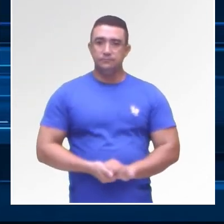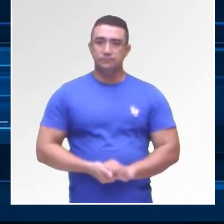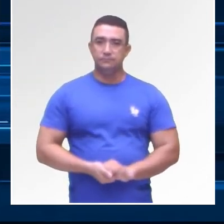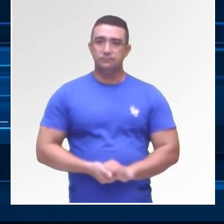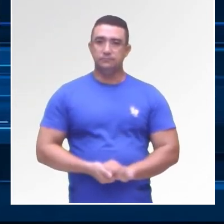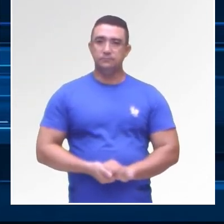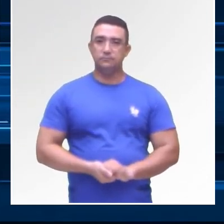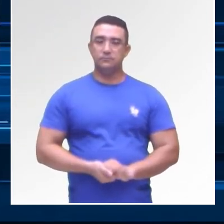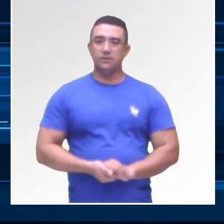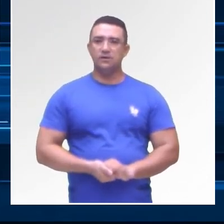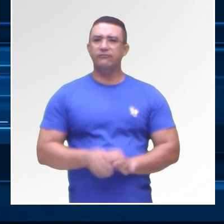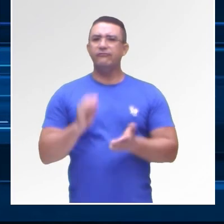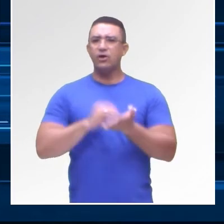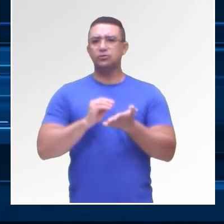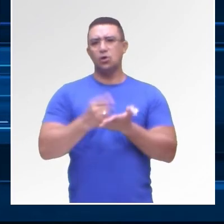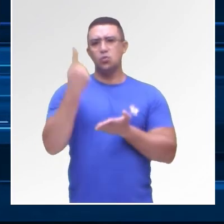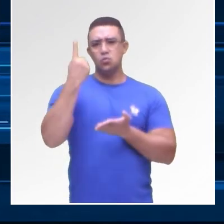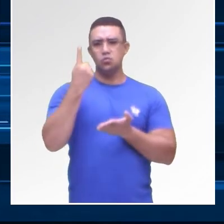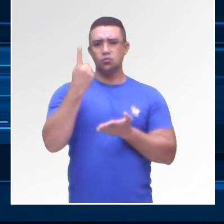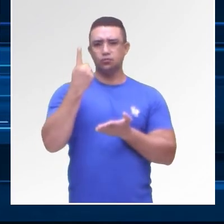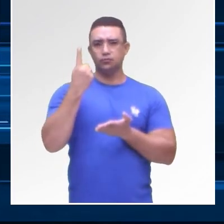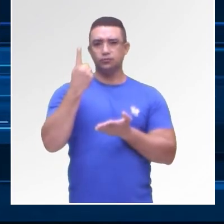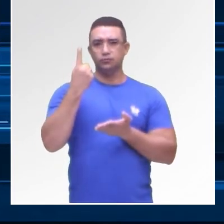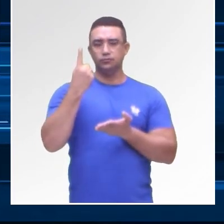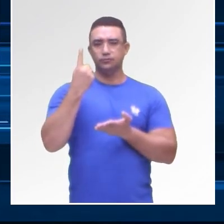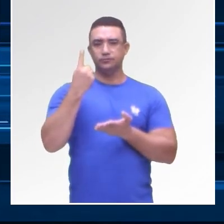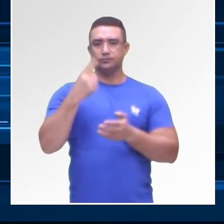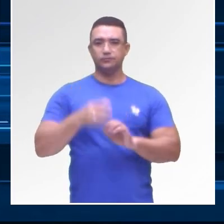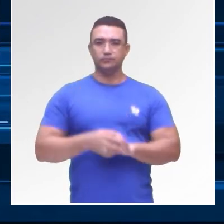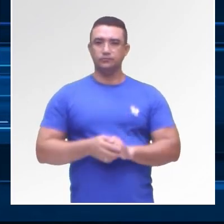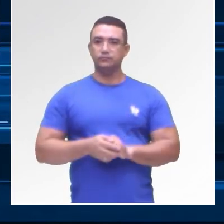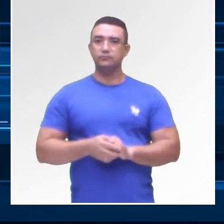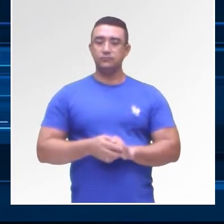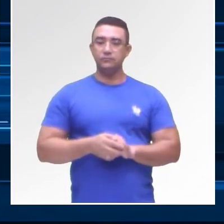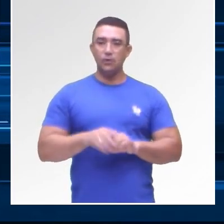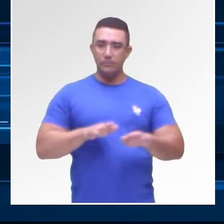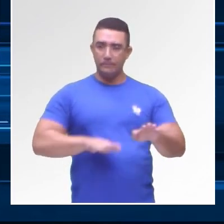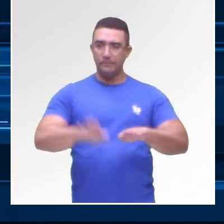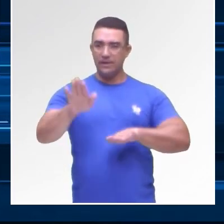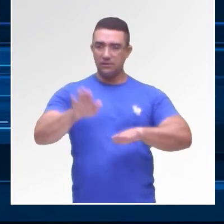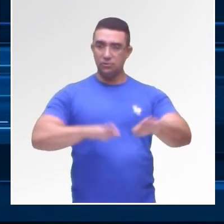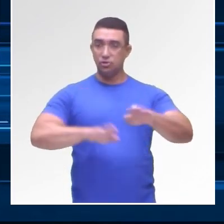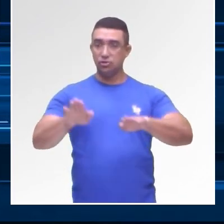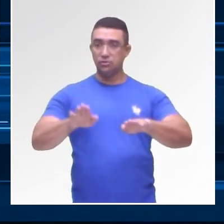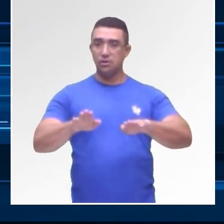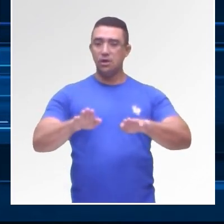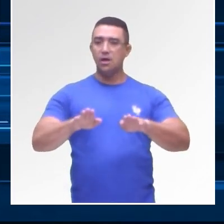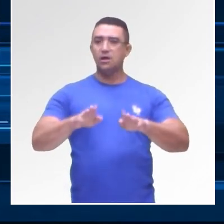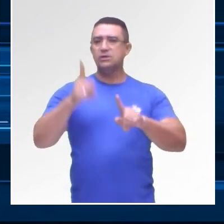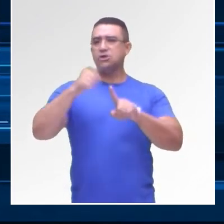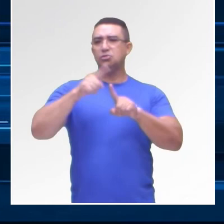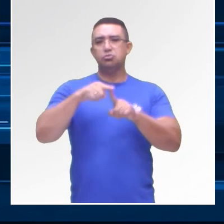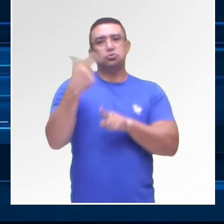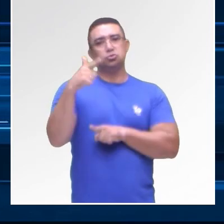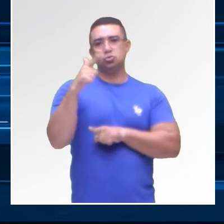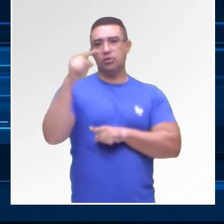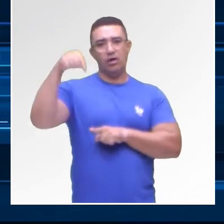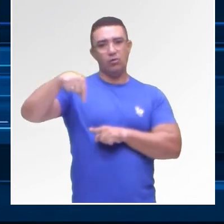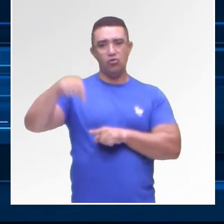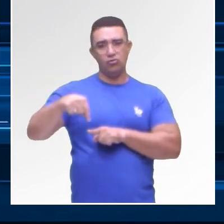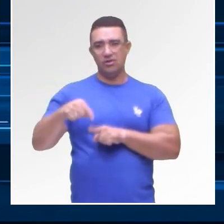último que não está aparecendo aqui é o rollerball. É um modelo que já não é mais fabricado hoje em dia, nem